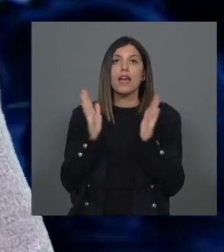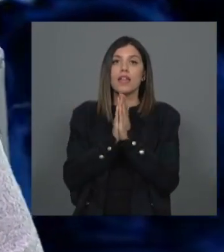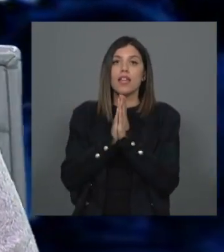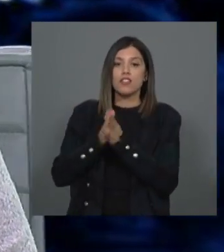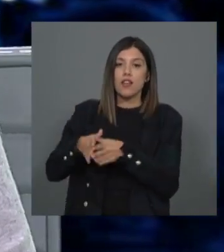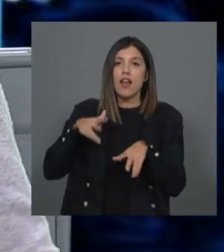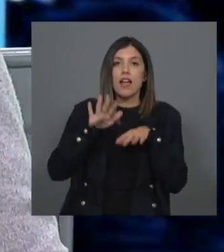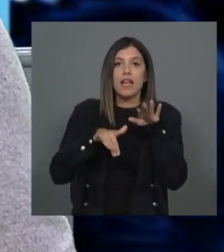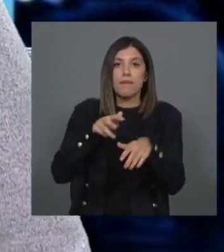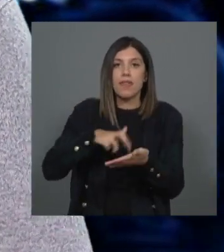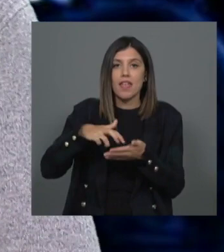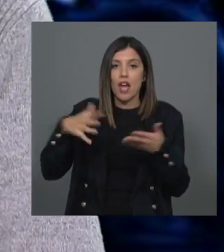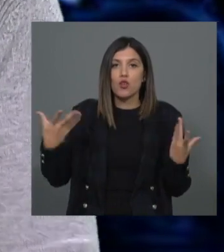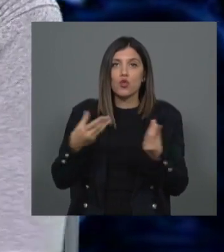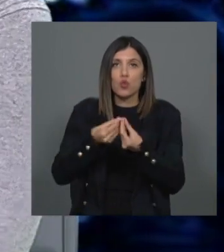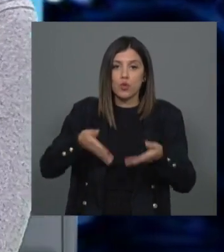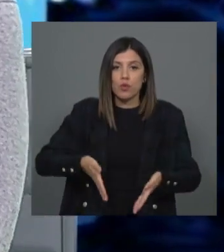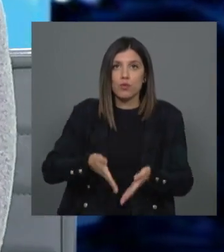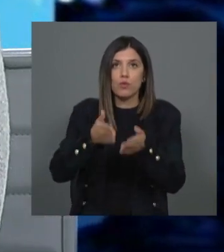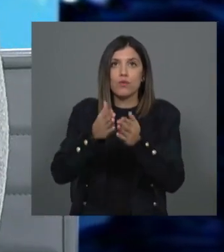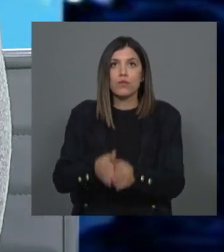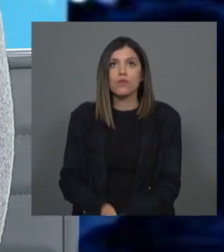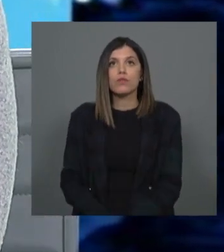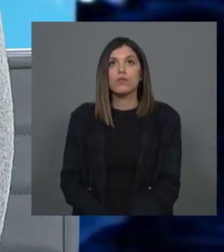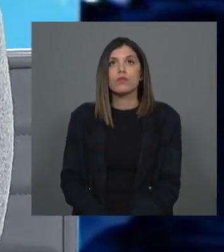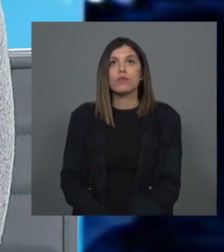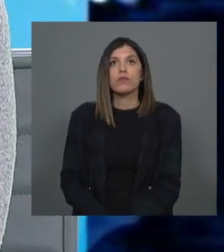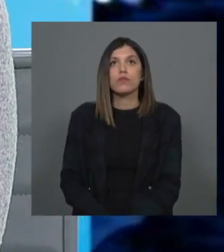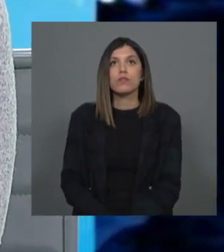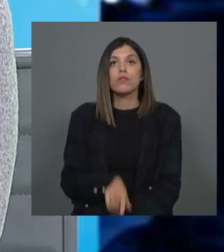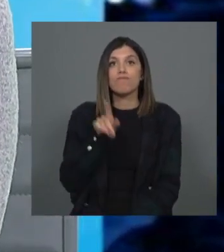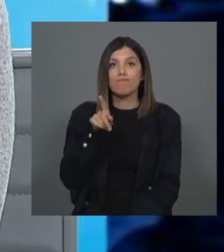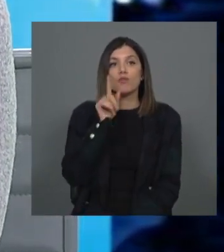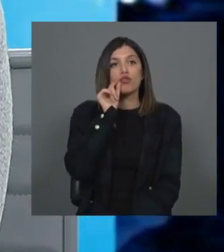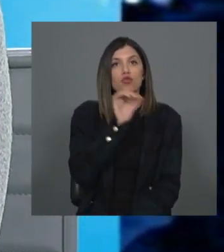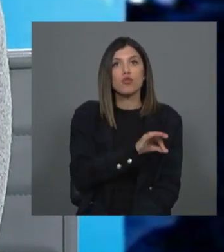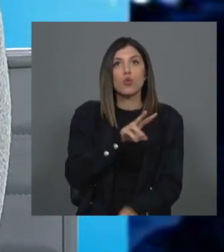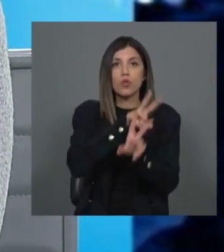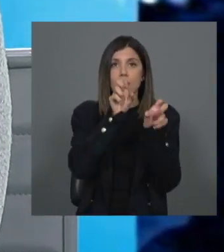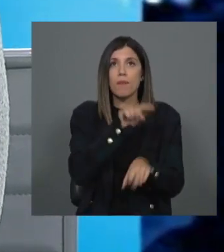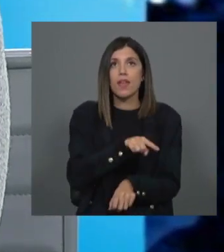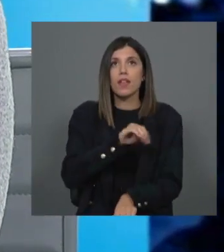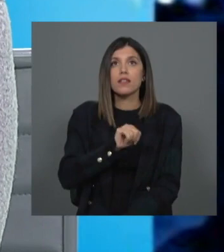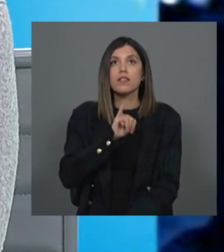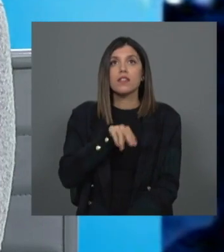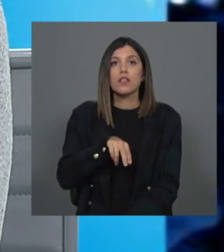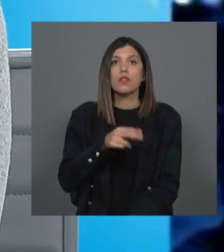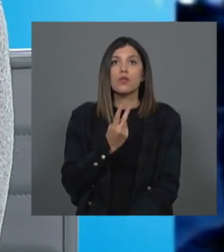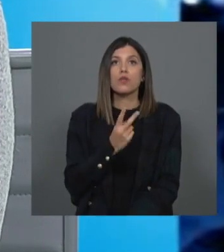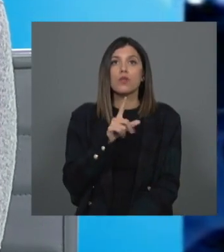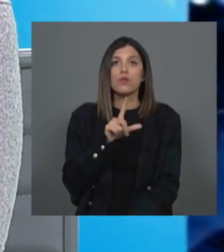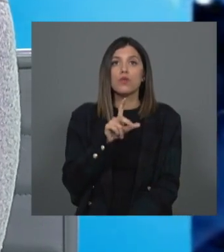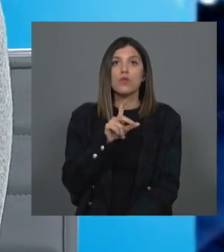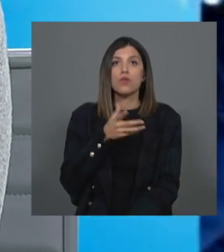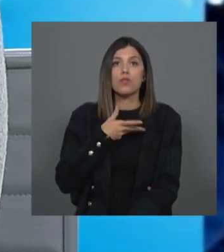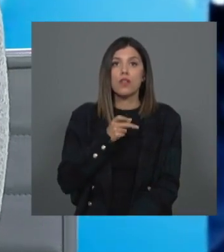Portanto, o Dr. José Eduardo Borges Pinho, o tema é mesmo esse, a sinodalidade na vida da Igreja,